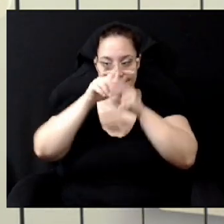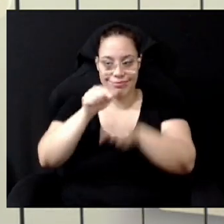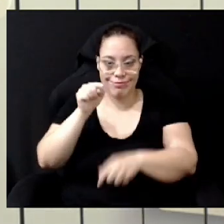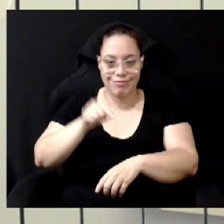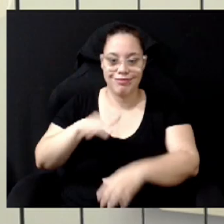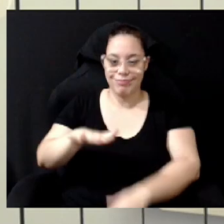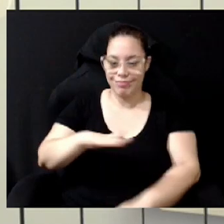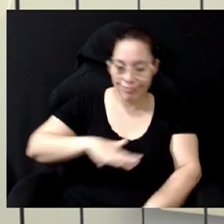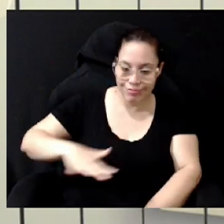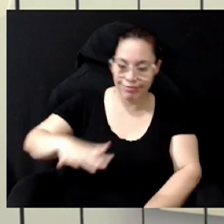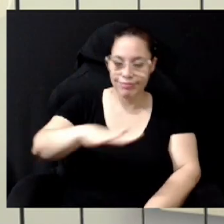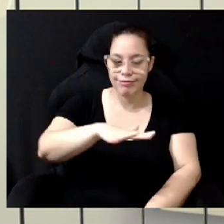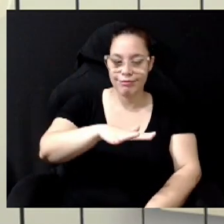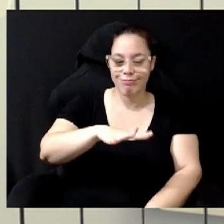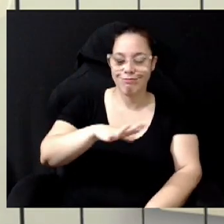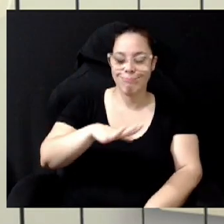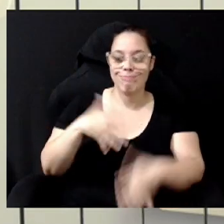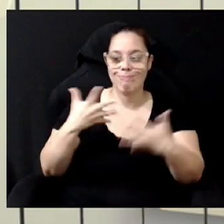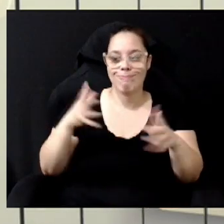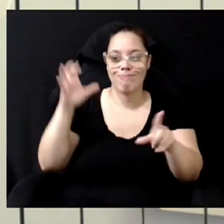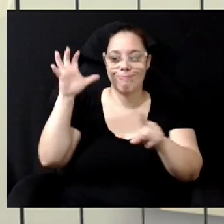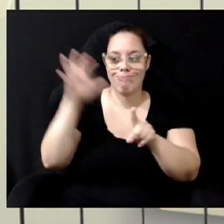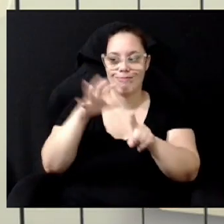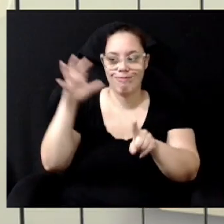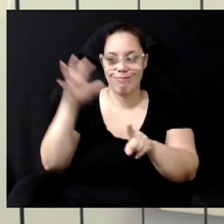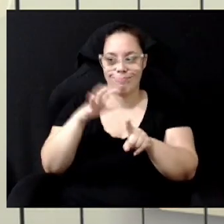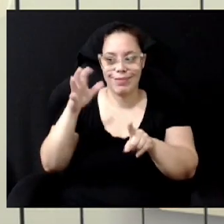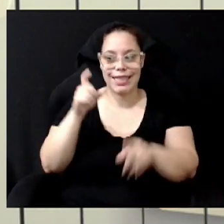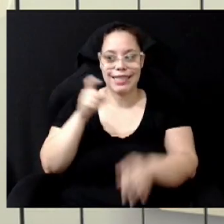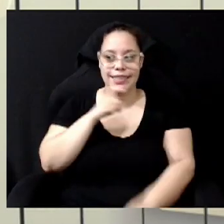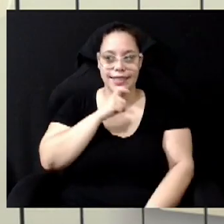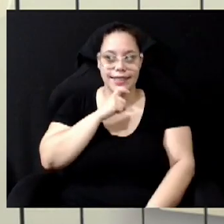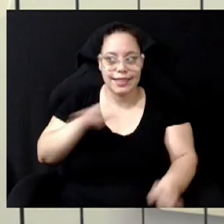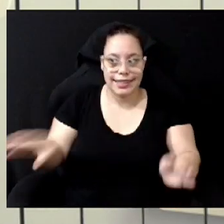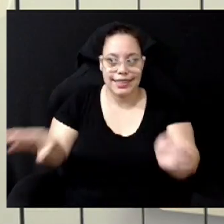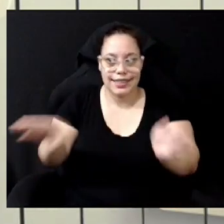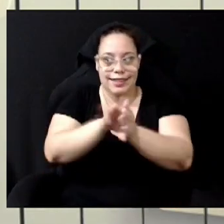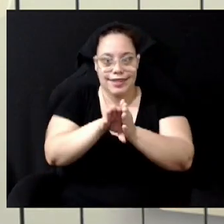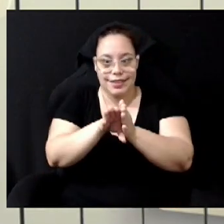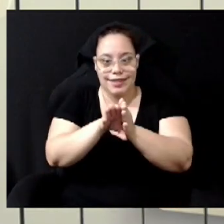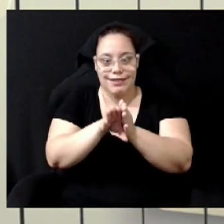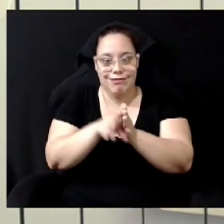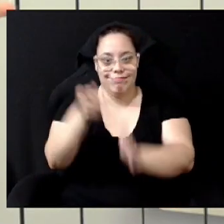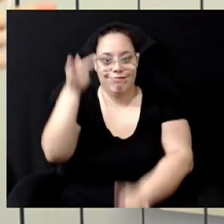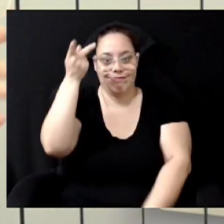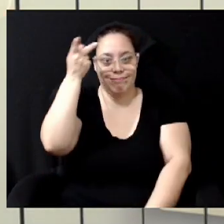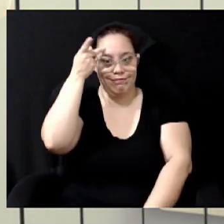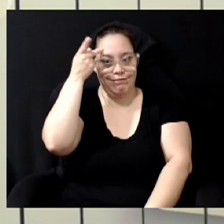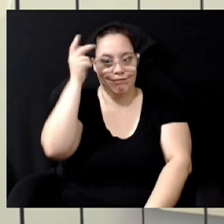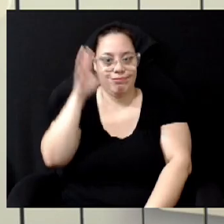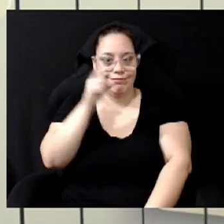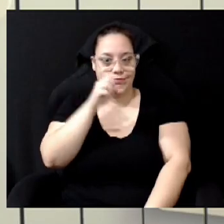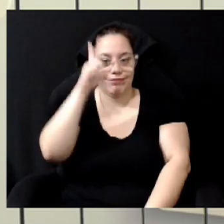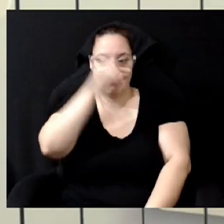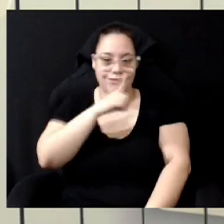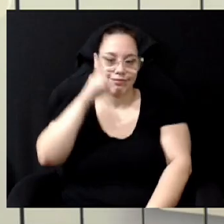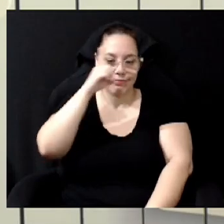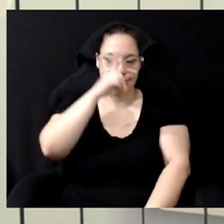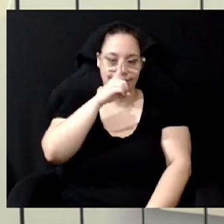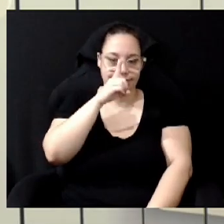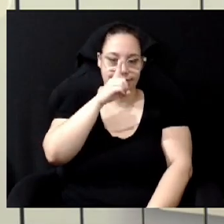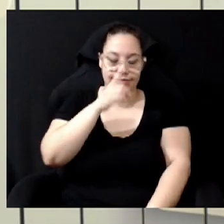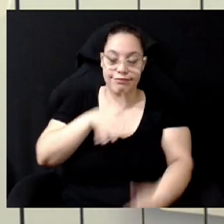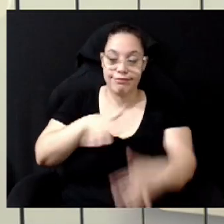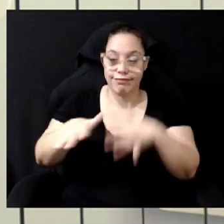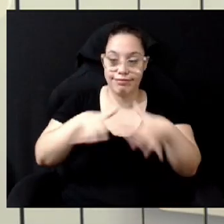região devido à influência da frente fria que chegou ao litoral do estado no final de semana e, com isso, promove